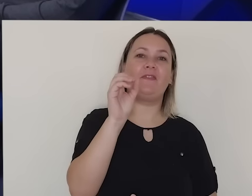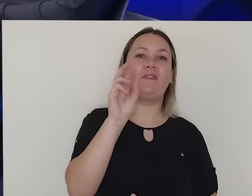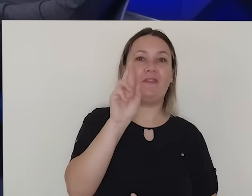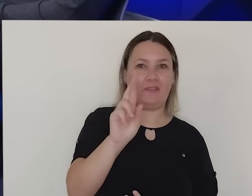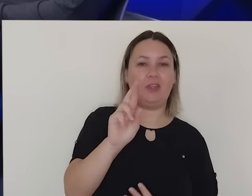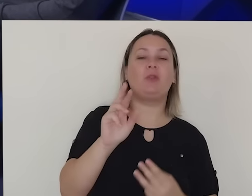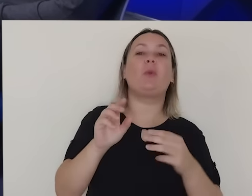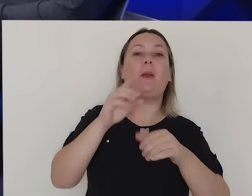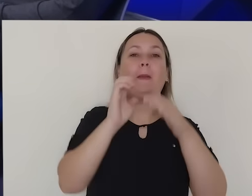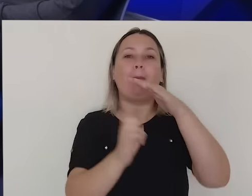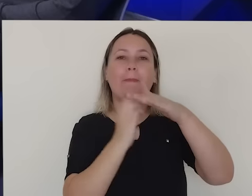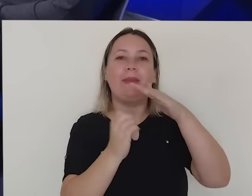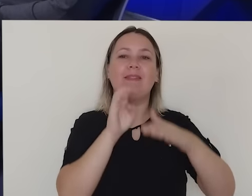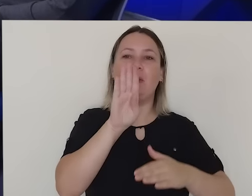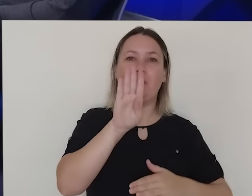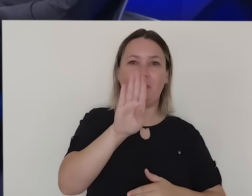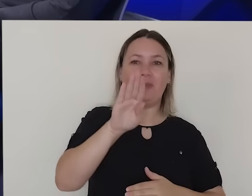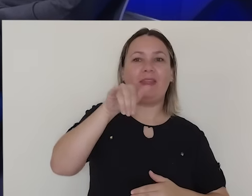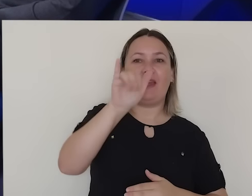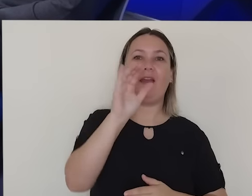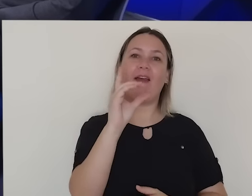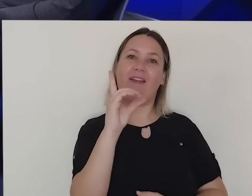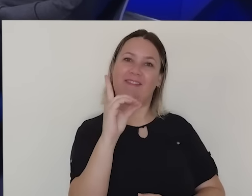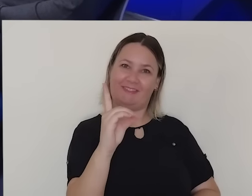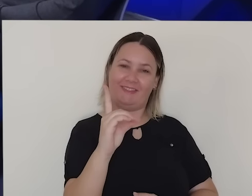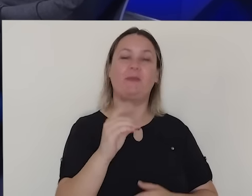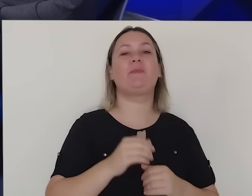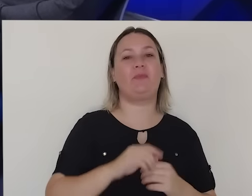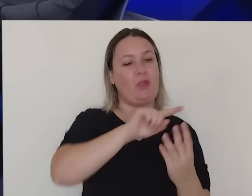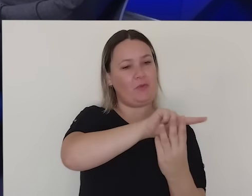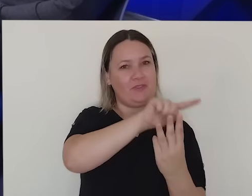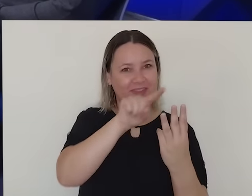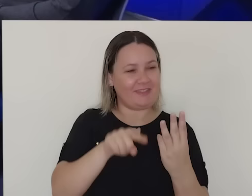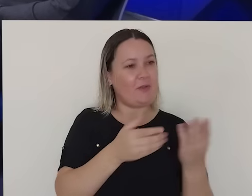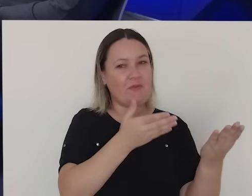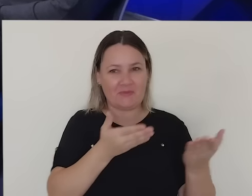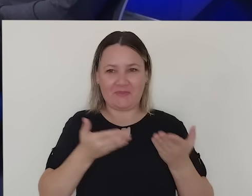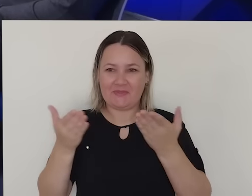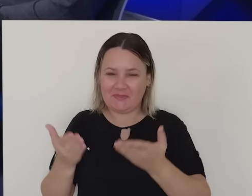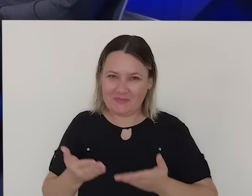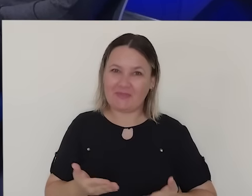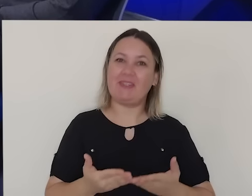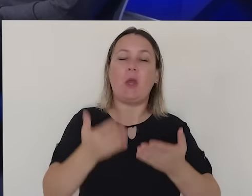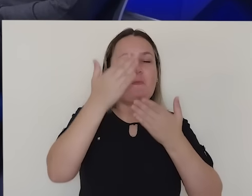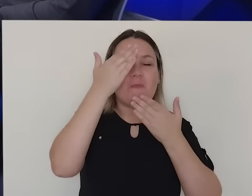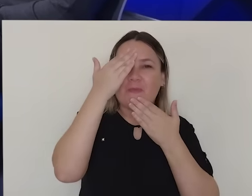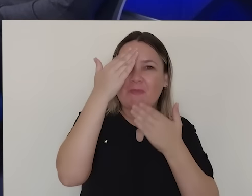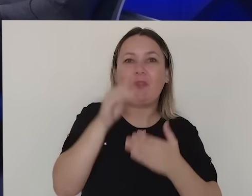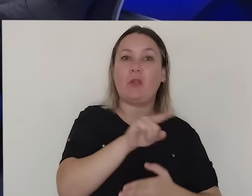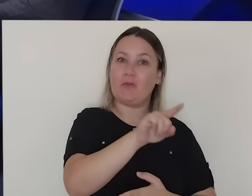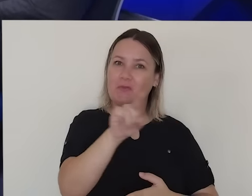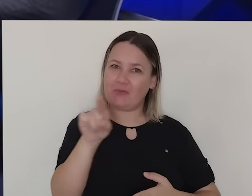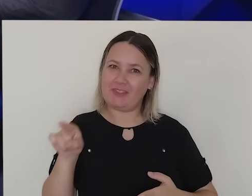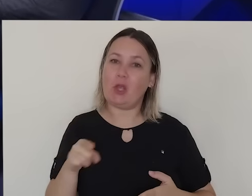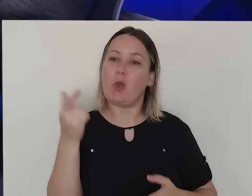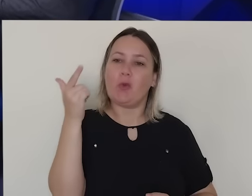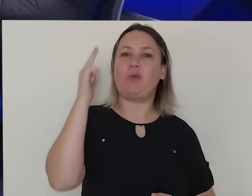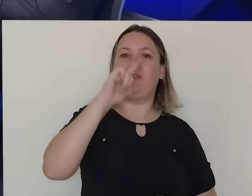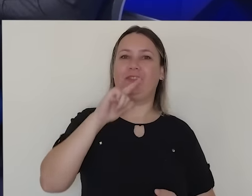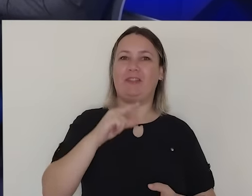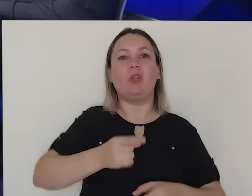François que é supervisor de comunicação da biid seja muito bem-vindo super agradeço né não é todo dia que a gente consegue